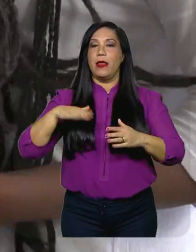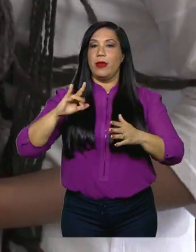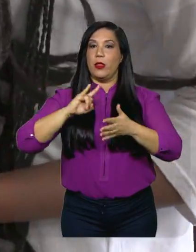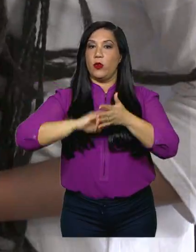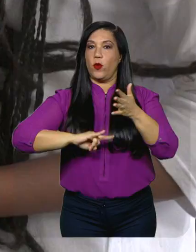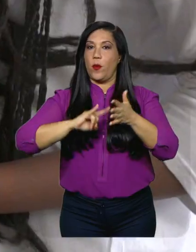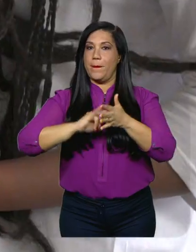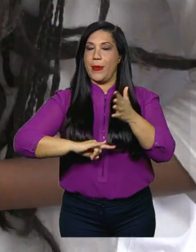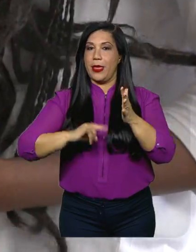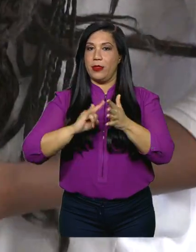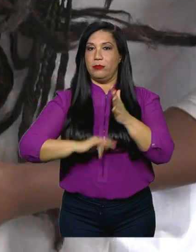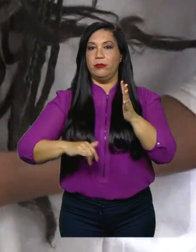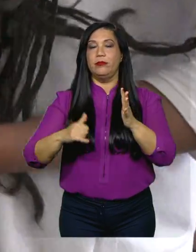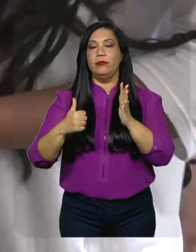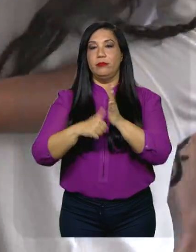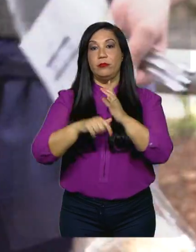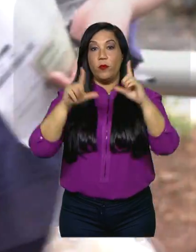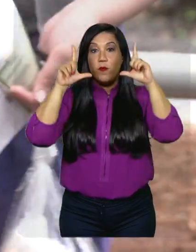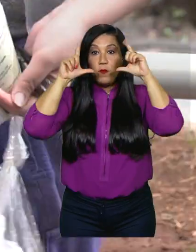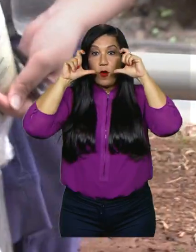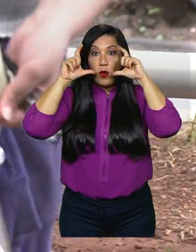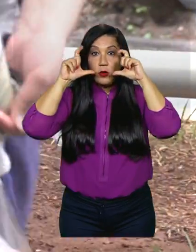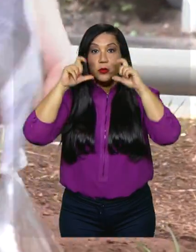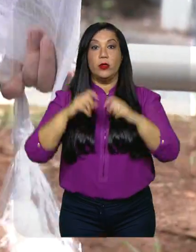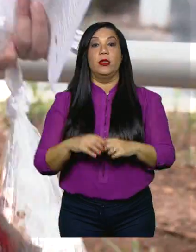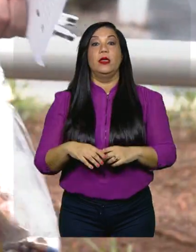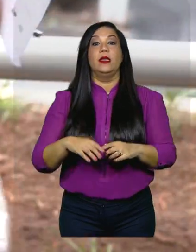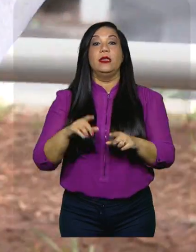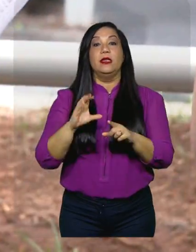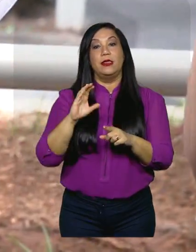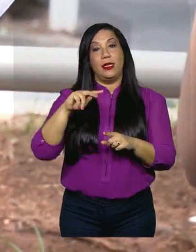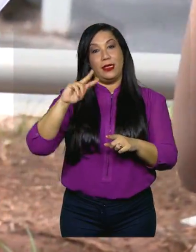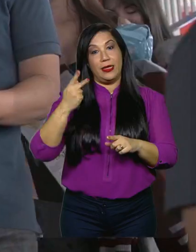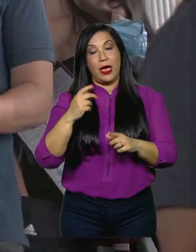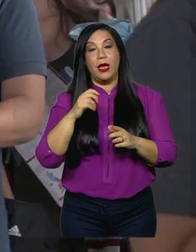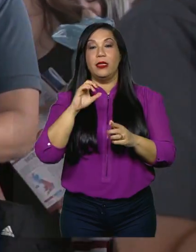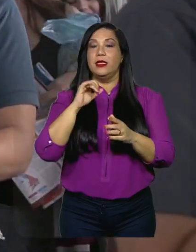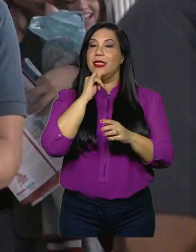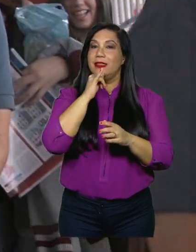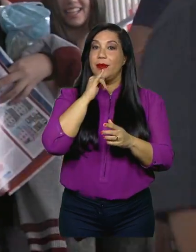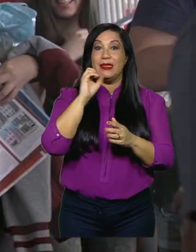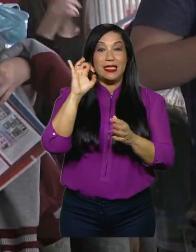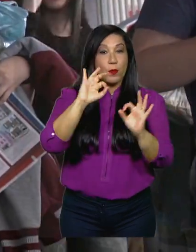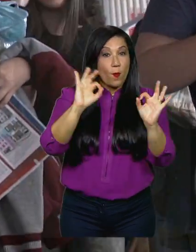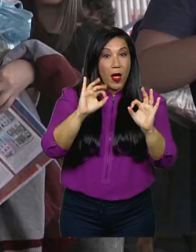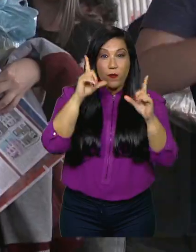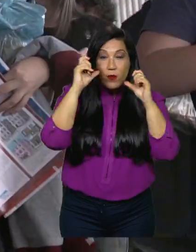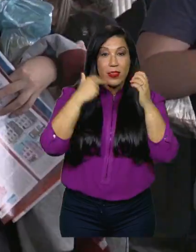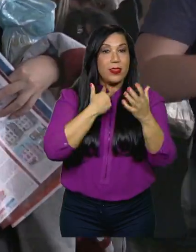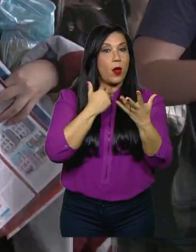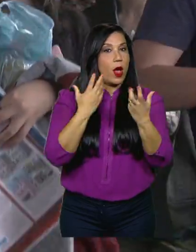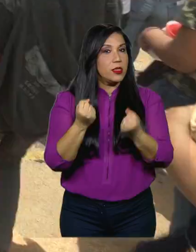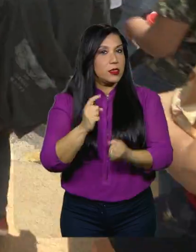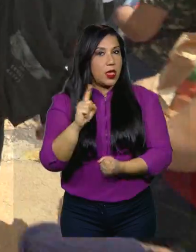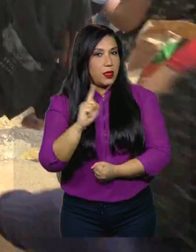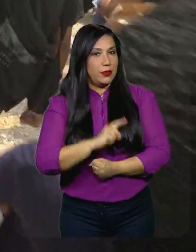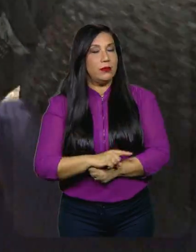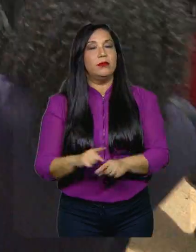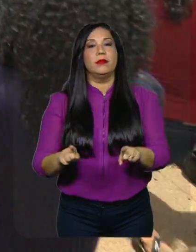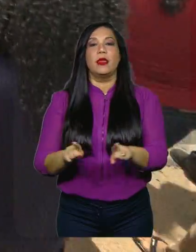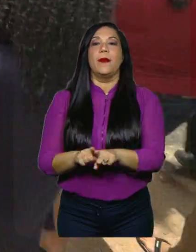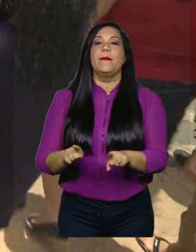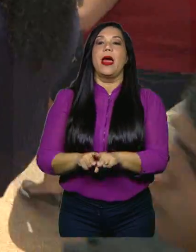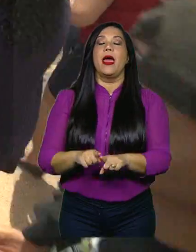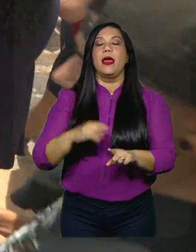documento físico de identificação com foto. CNH digital ou outros documentos sem foto não serão aceitos. Além